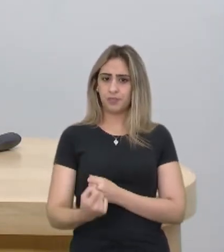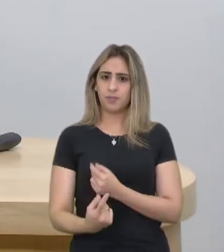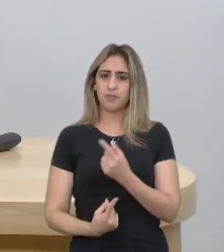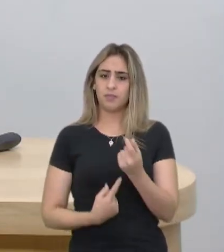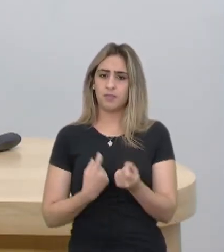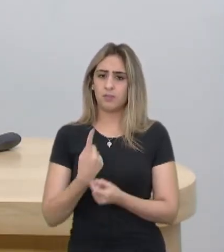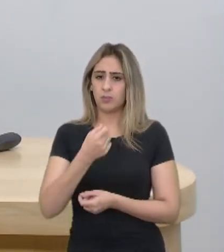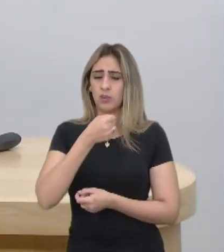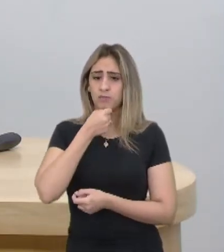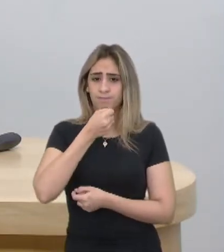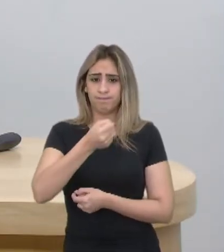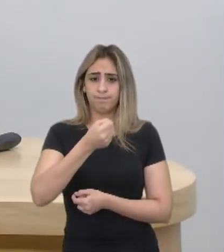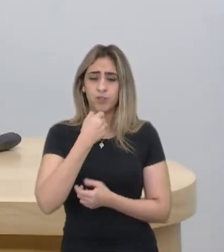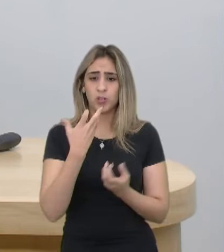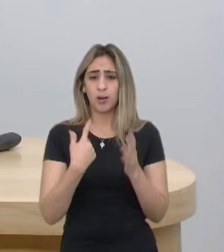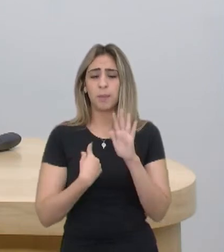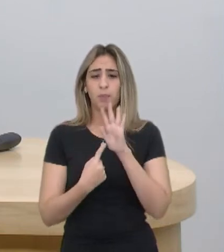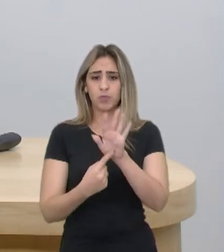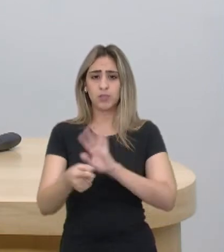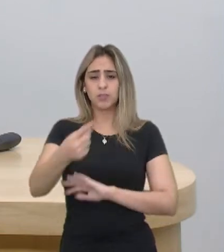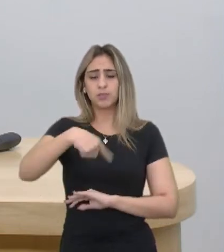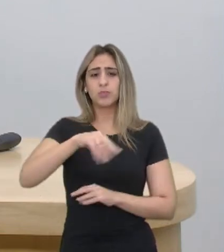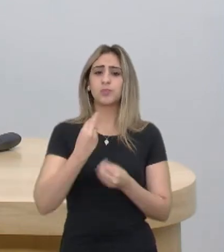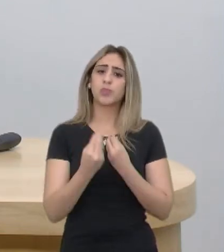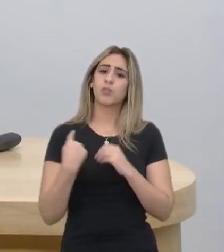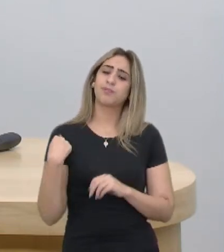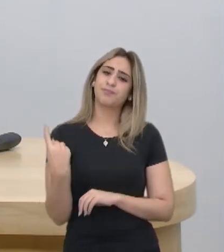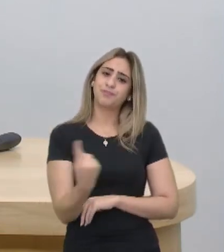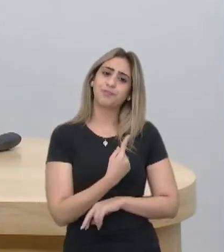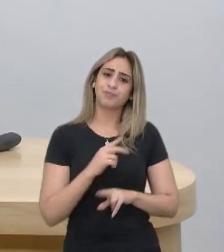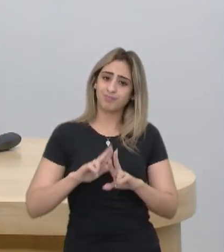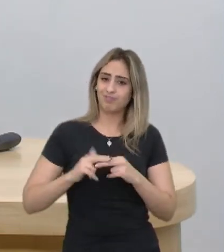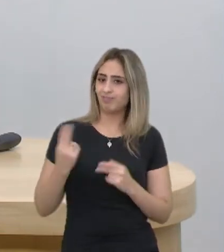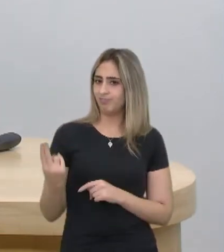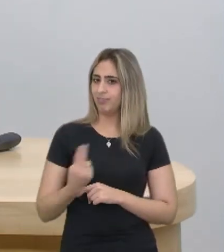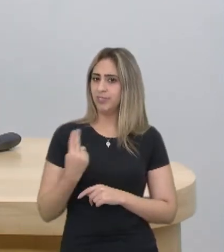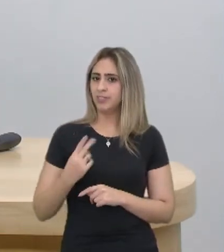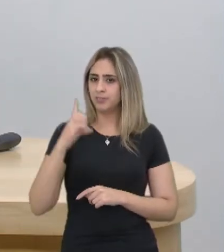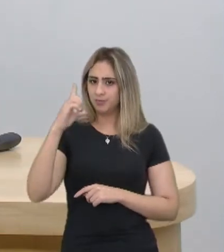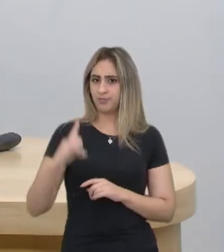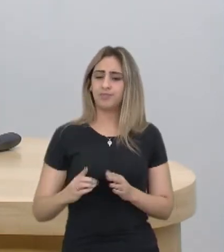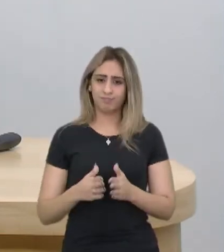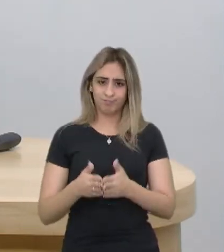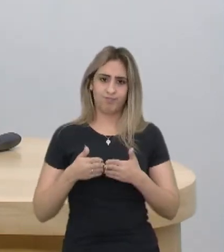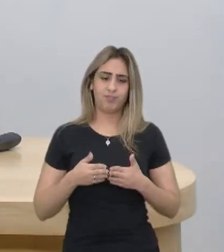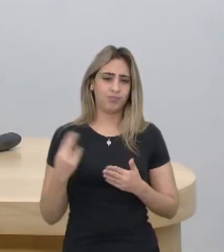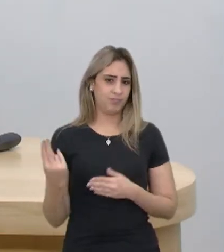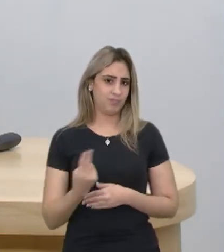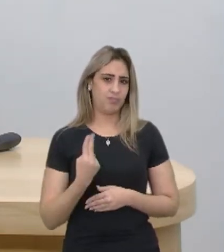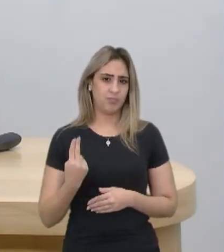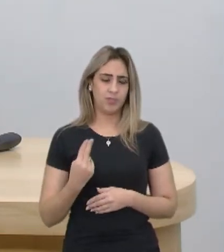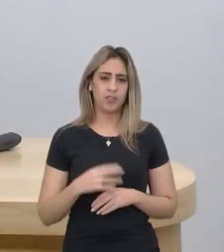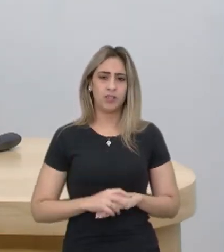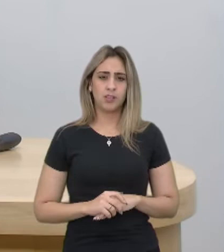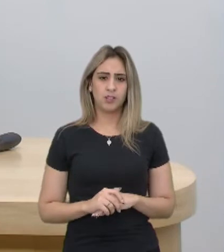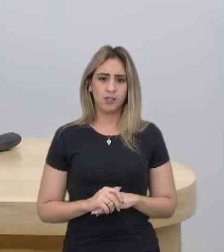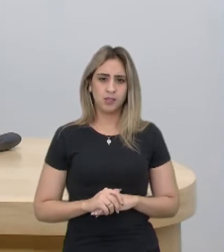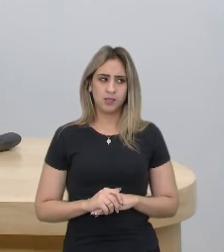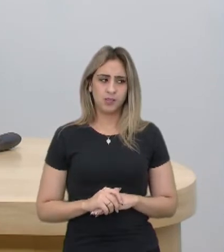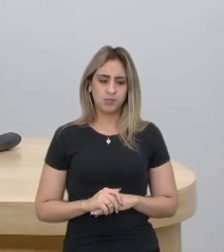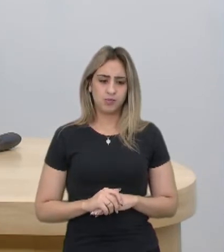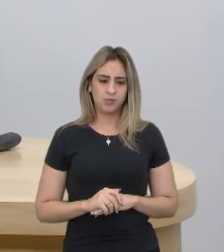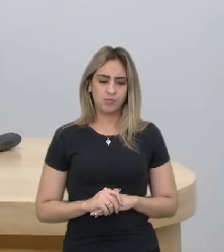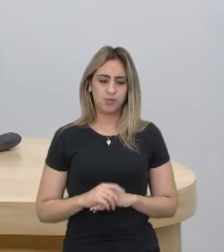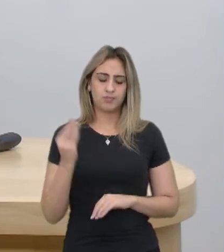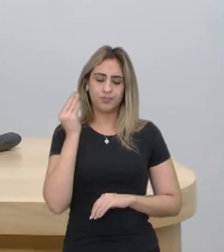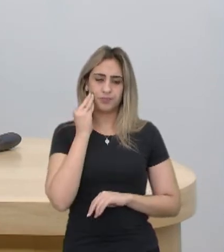algumas reportagens que eu queria falar para vocês. Como a gente, por esse motivo, né, questões de direitos autorais, a gente não conseguiu, então a gente